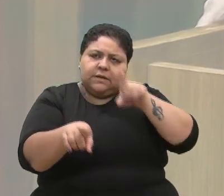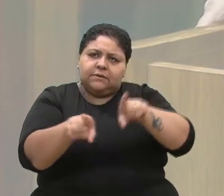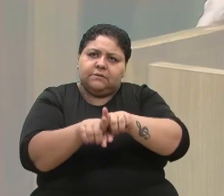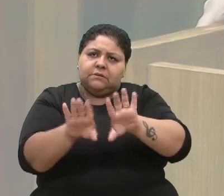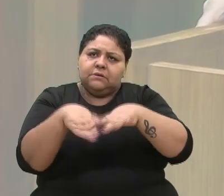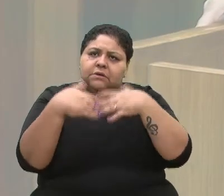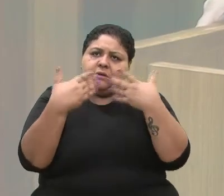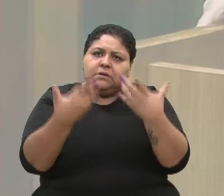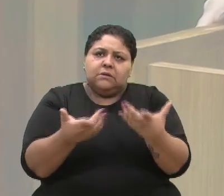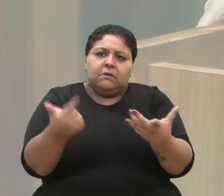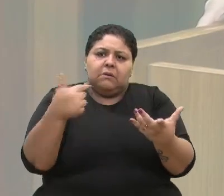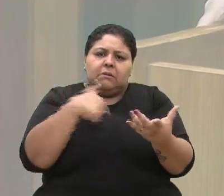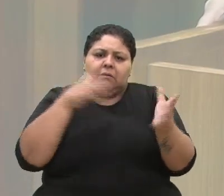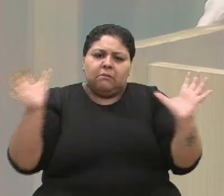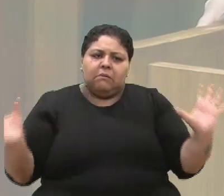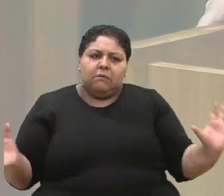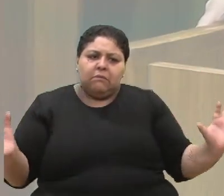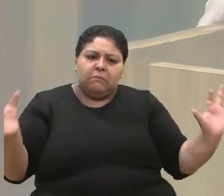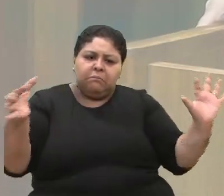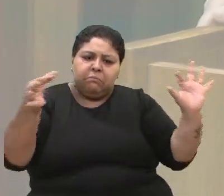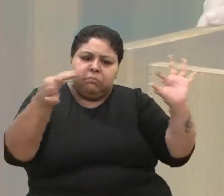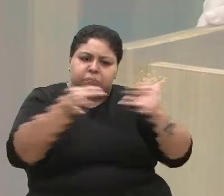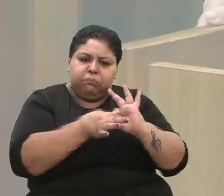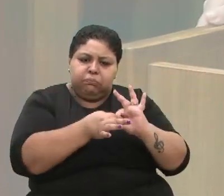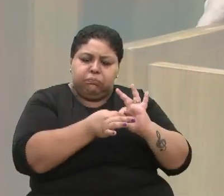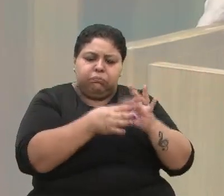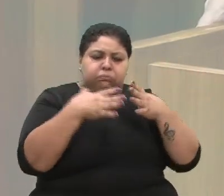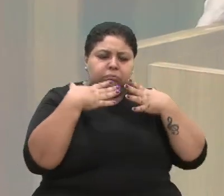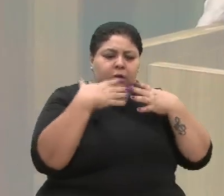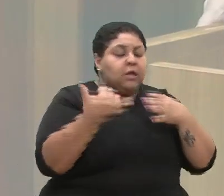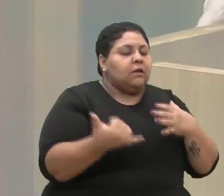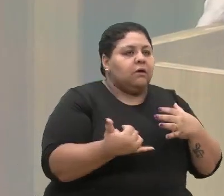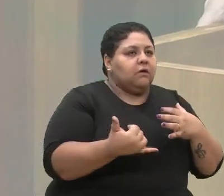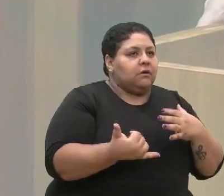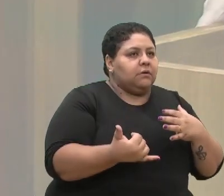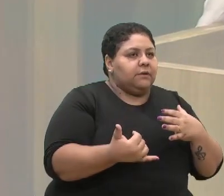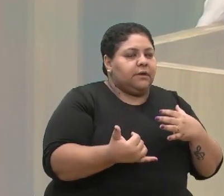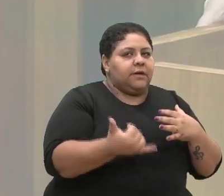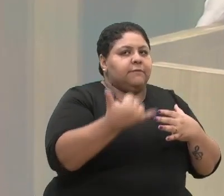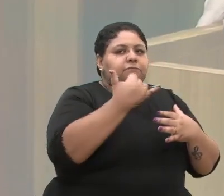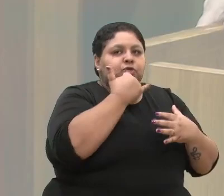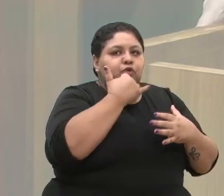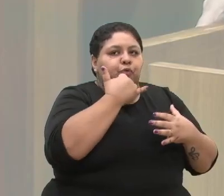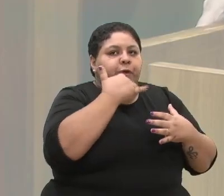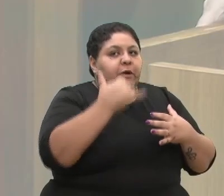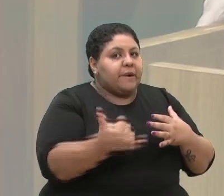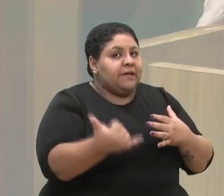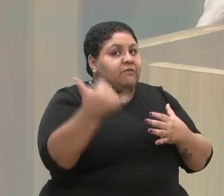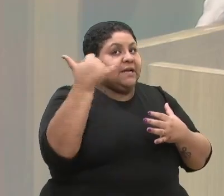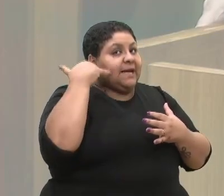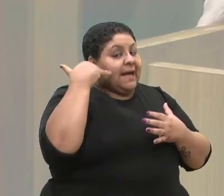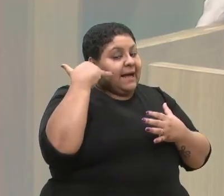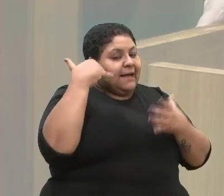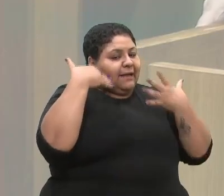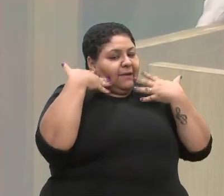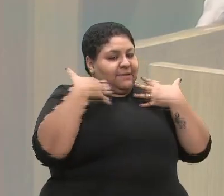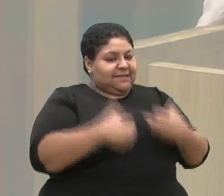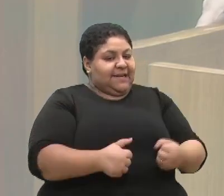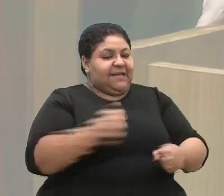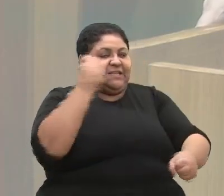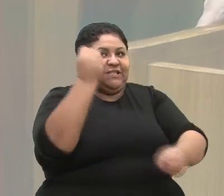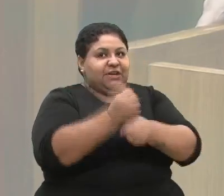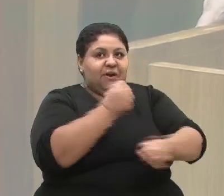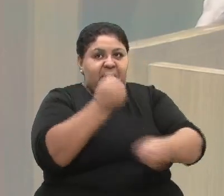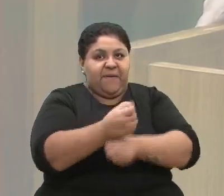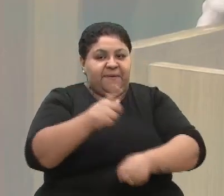Então, para não ligar para a Secretaria de Obras e pedir para taparem os buracos e me dizerem que não tem o que fazer, que não